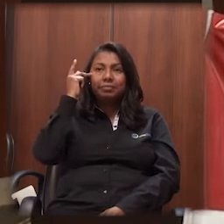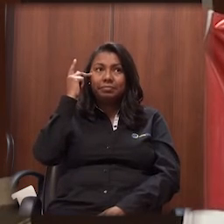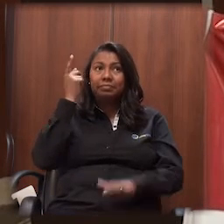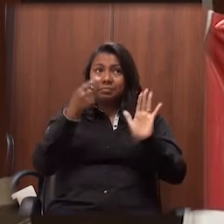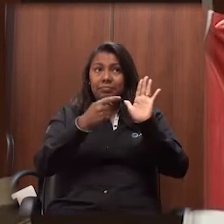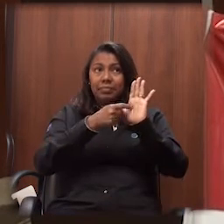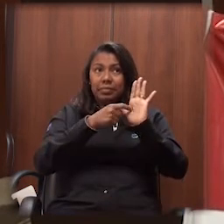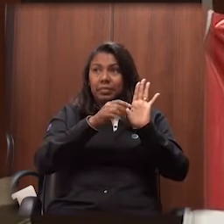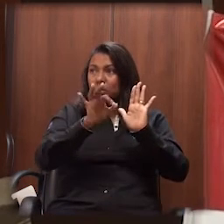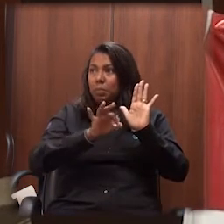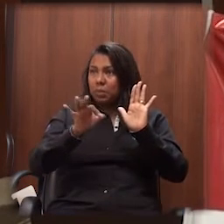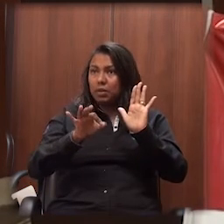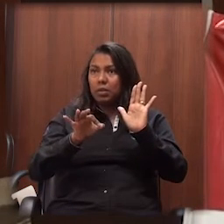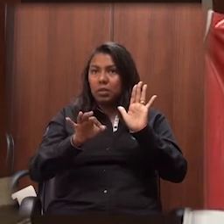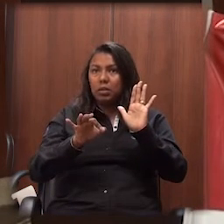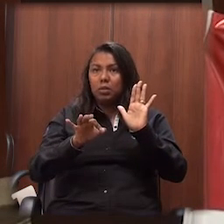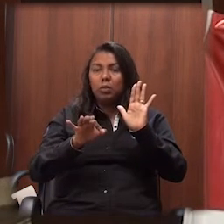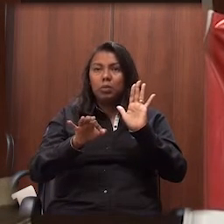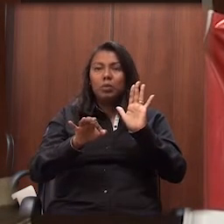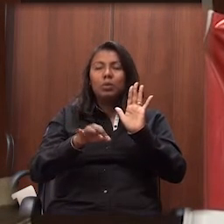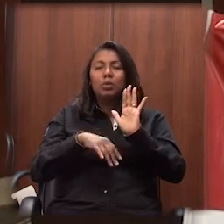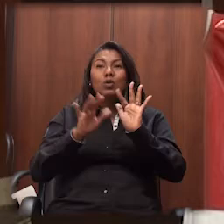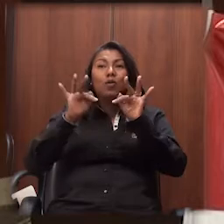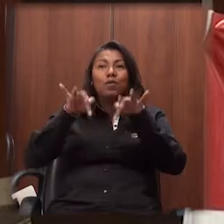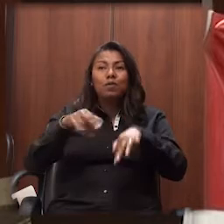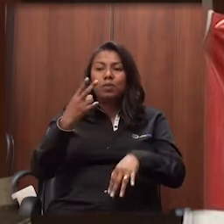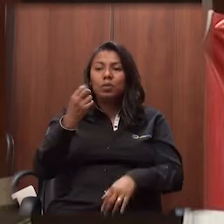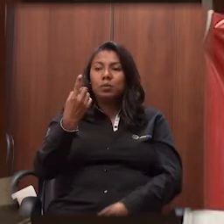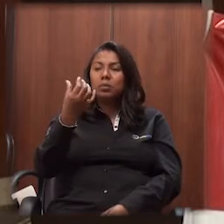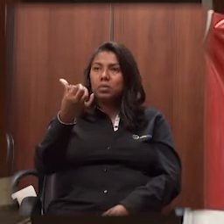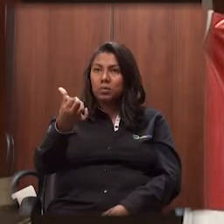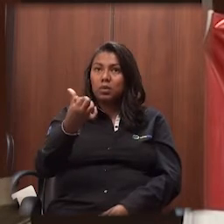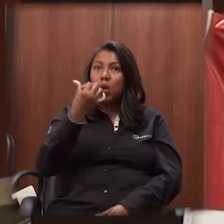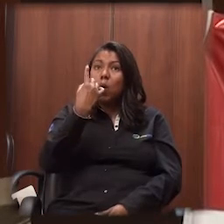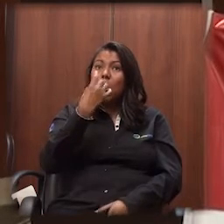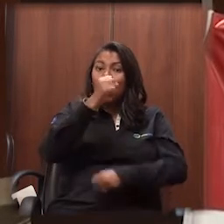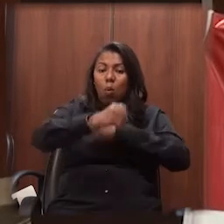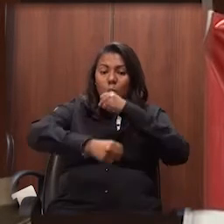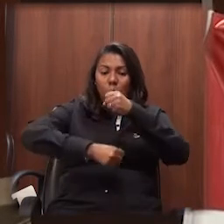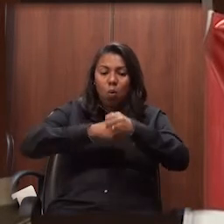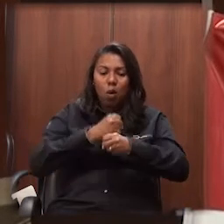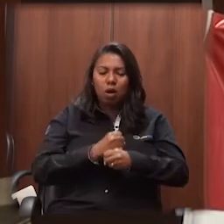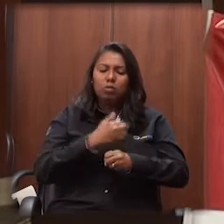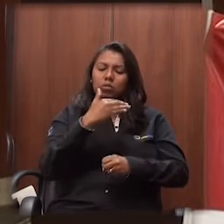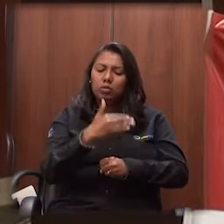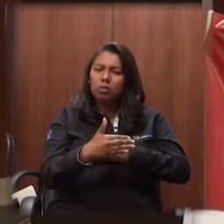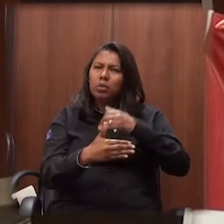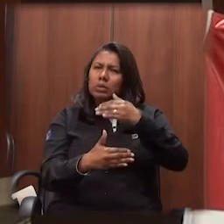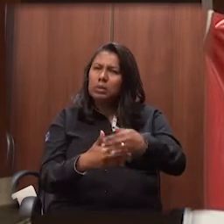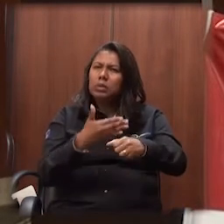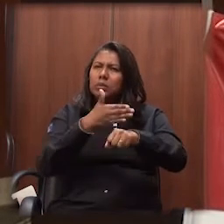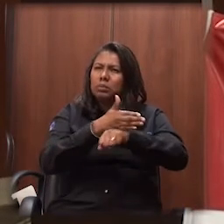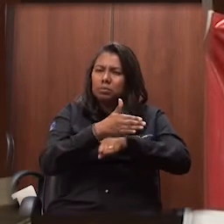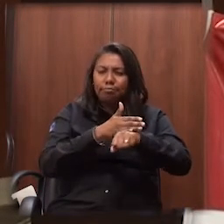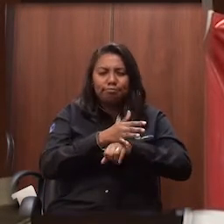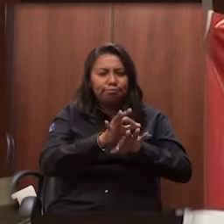que aparece no final de 2016, teve 1 ano de processos participativos e de